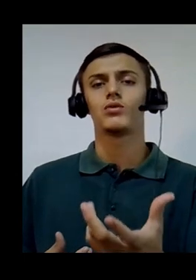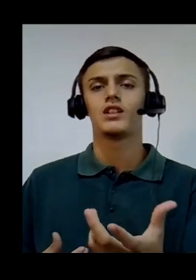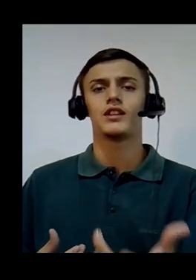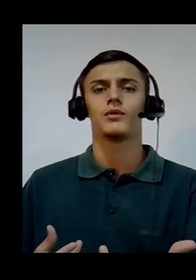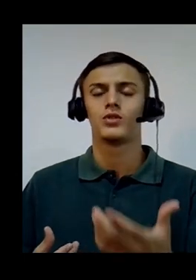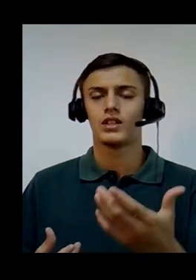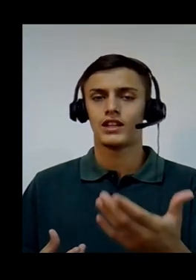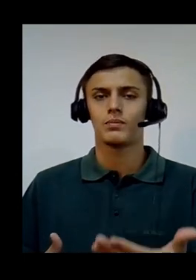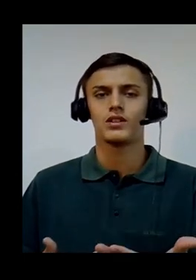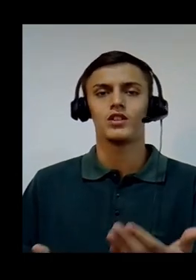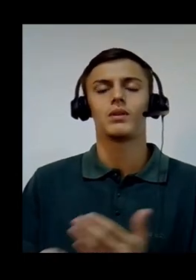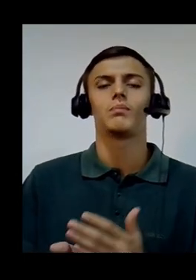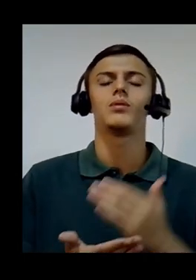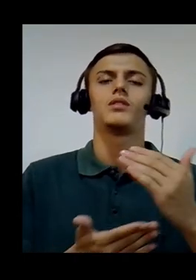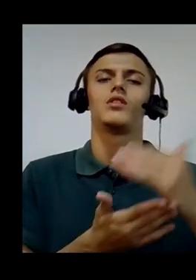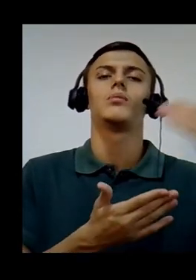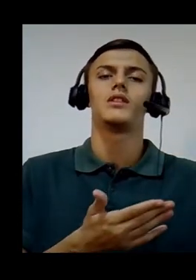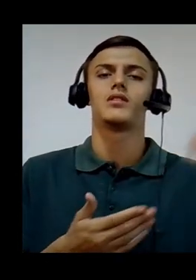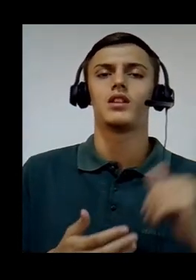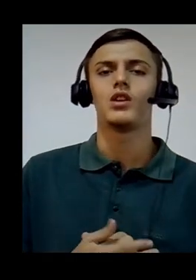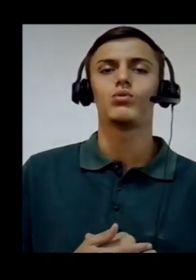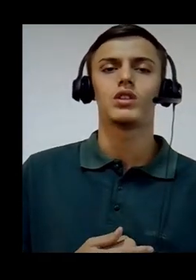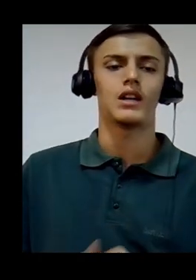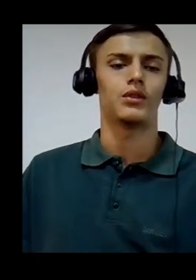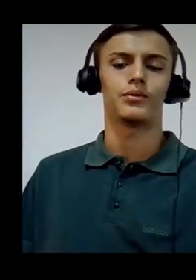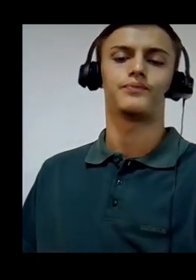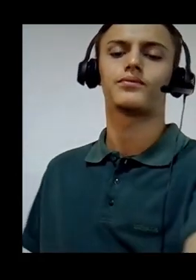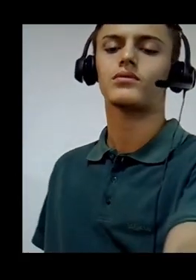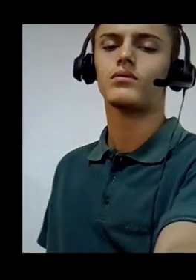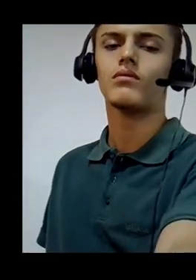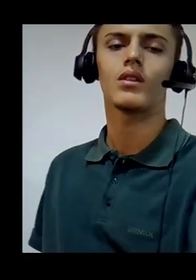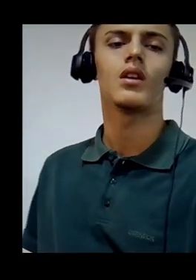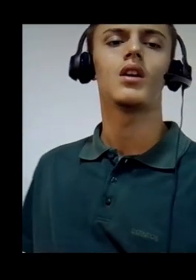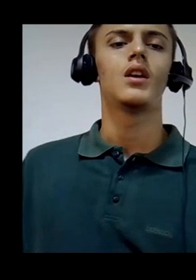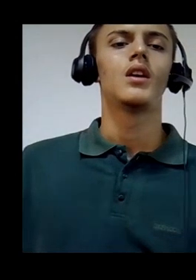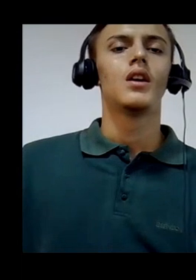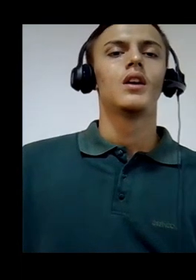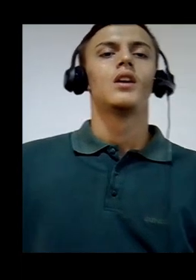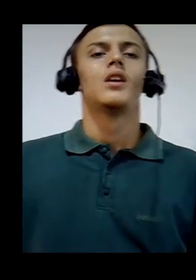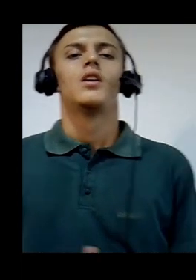já não tem utilidade para a gente, para posteriormente ser reutilizado.